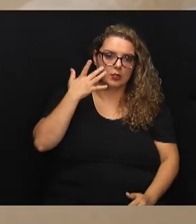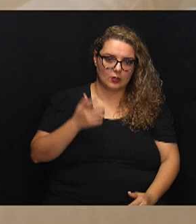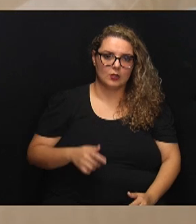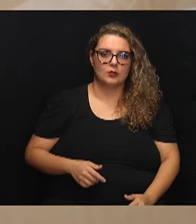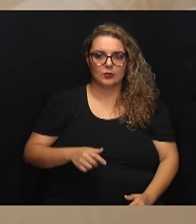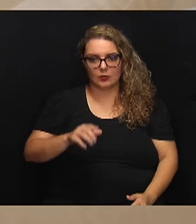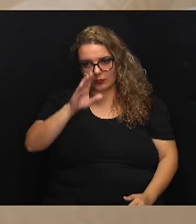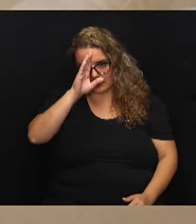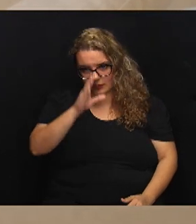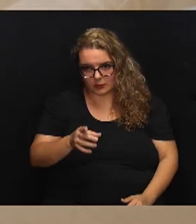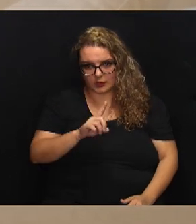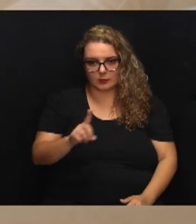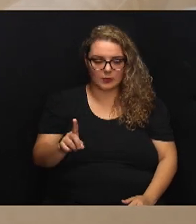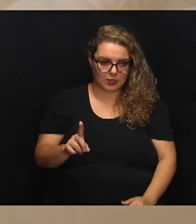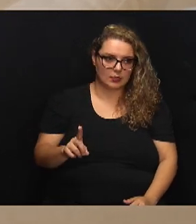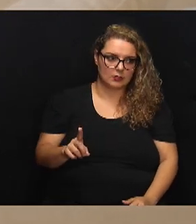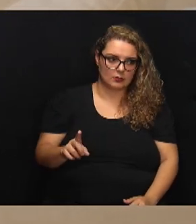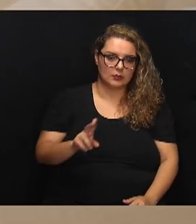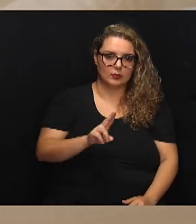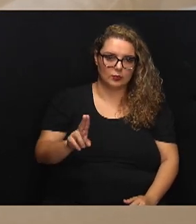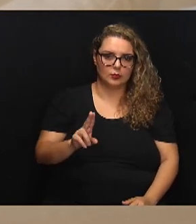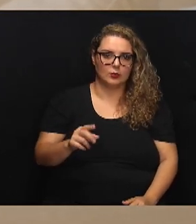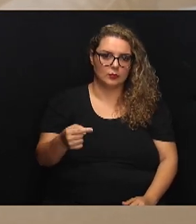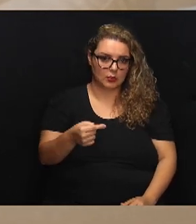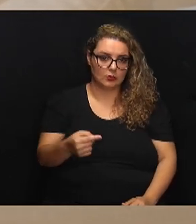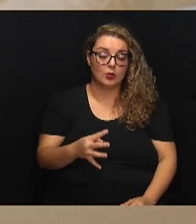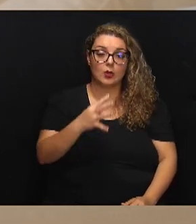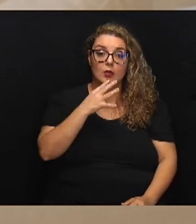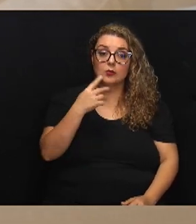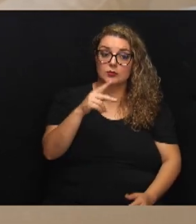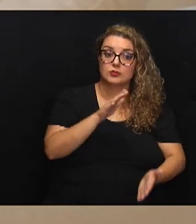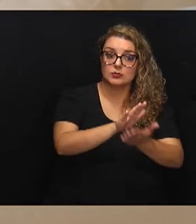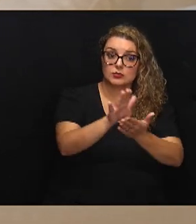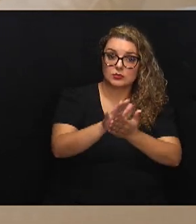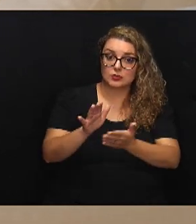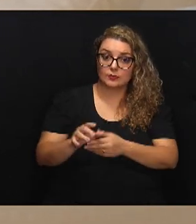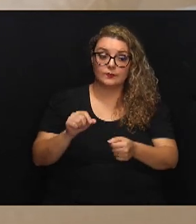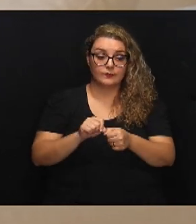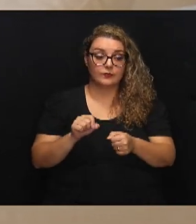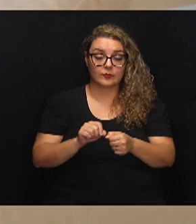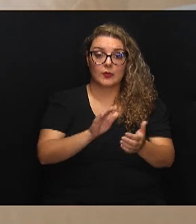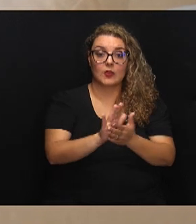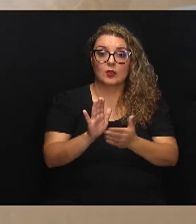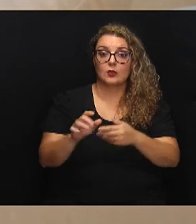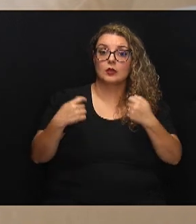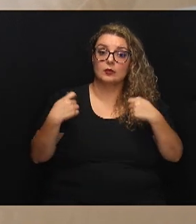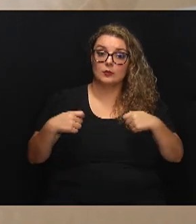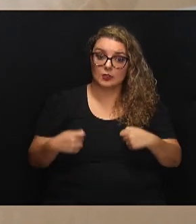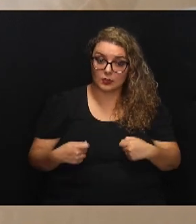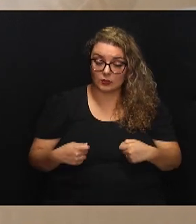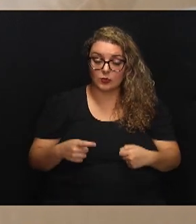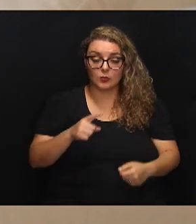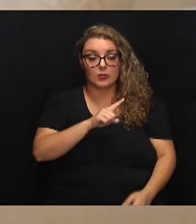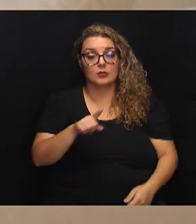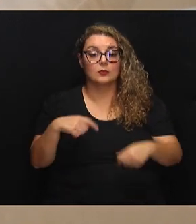gente não estar com o nome negativado, conheça de fato os seus gastos, faça os gastos necessários, aqueles que não são